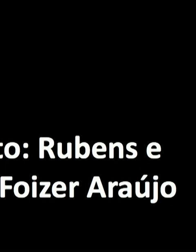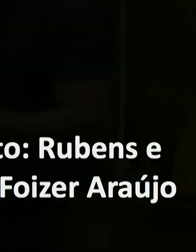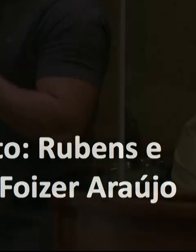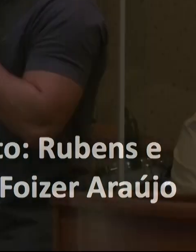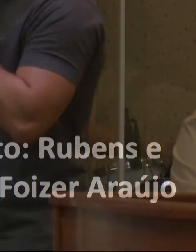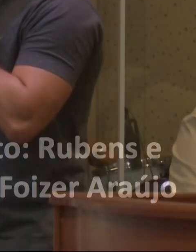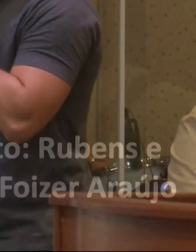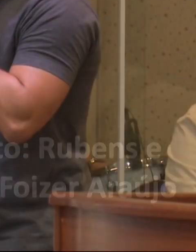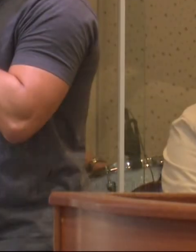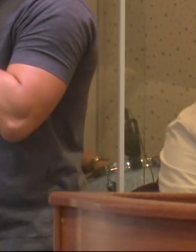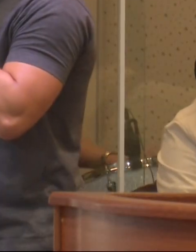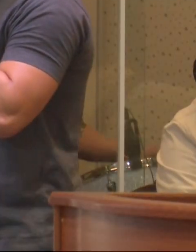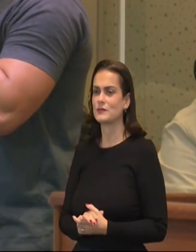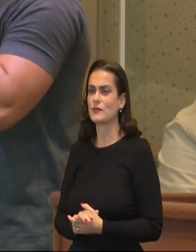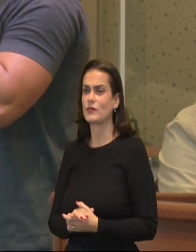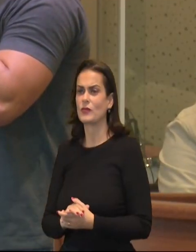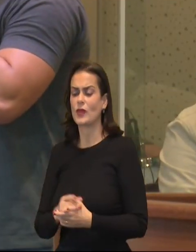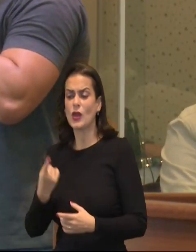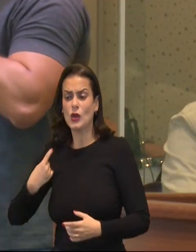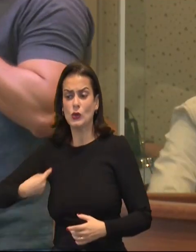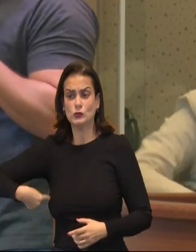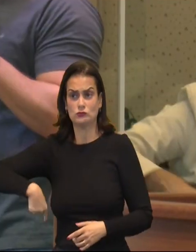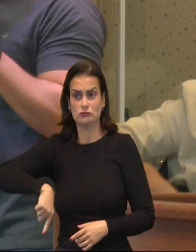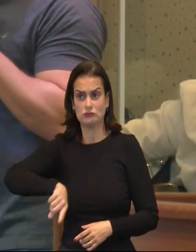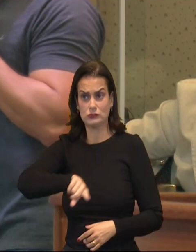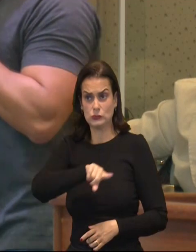Vozes clamam por socorro,